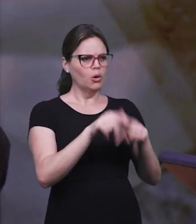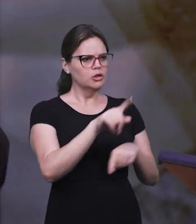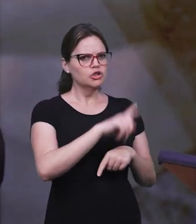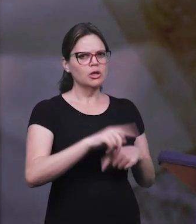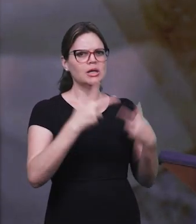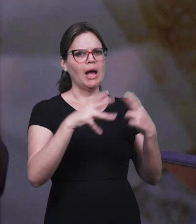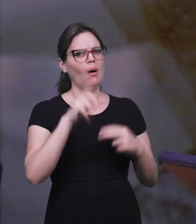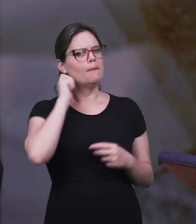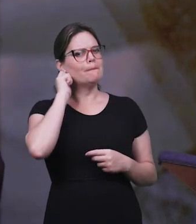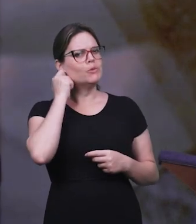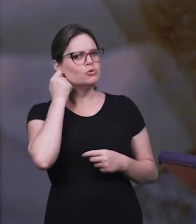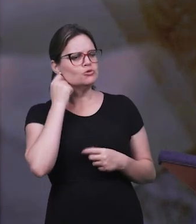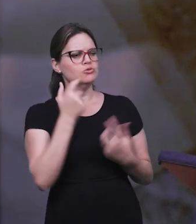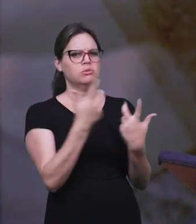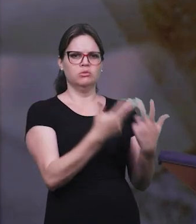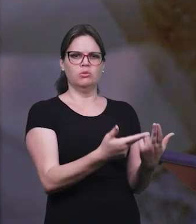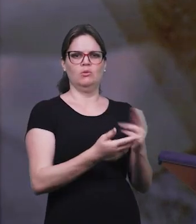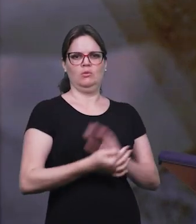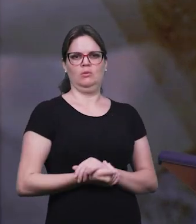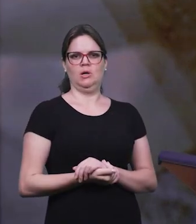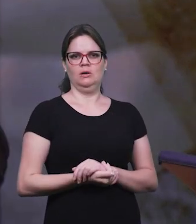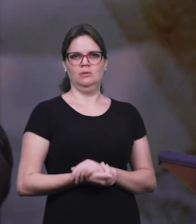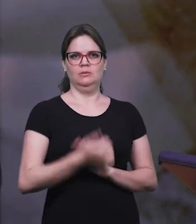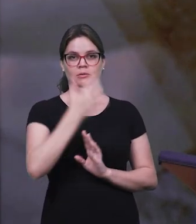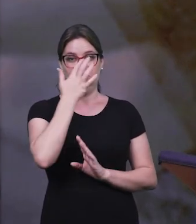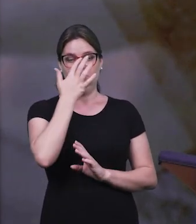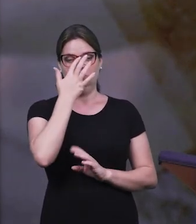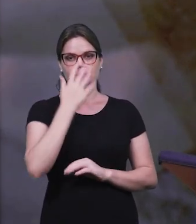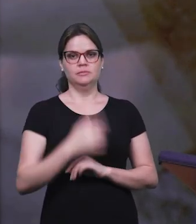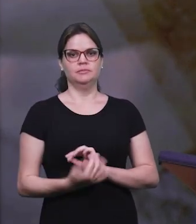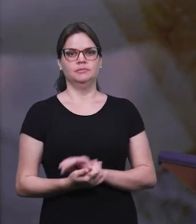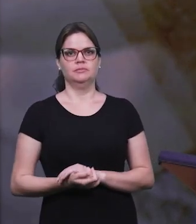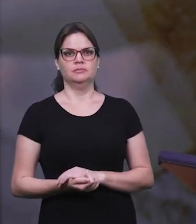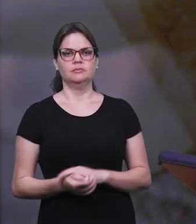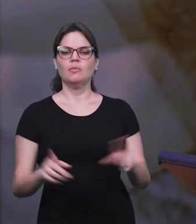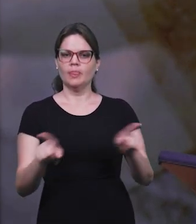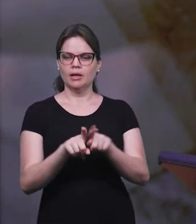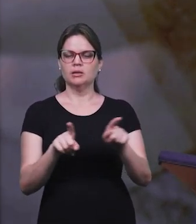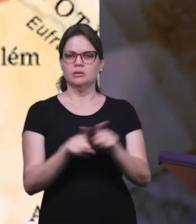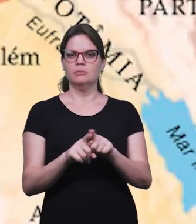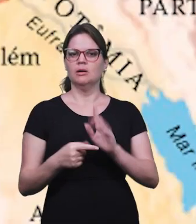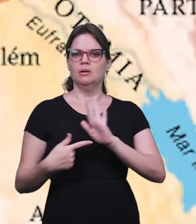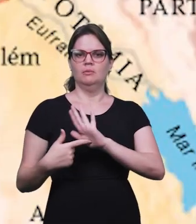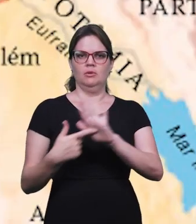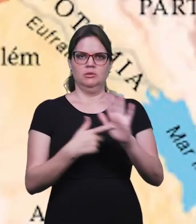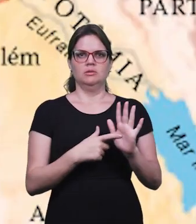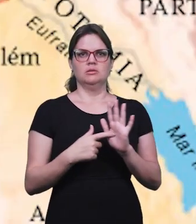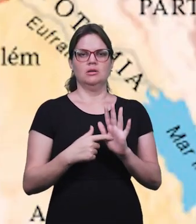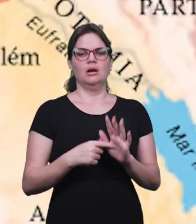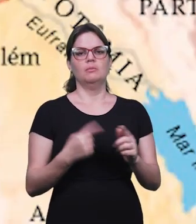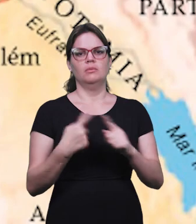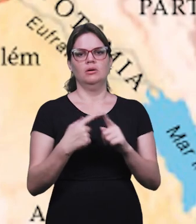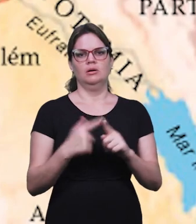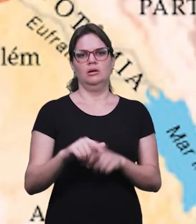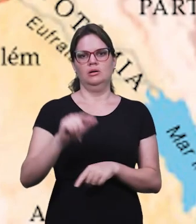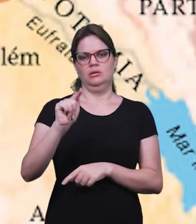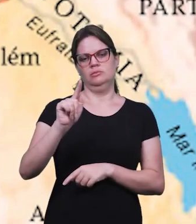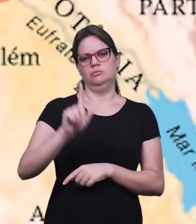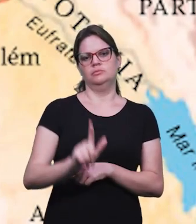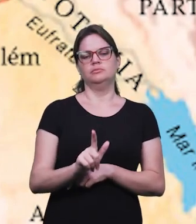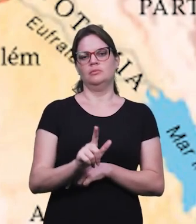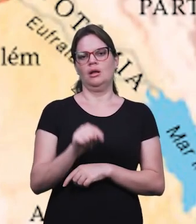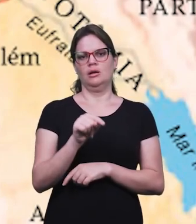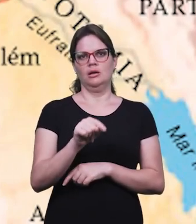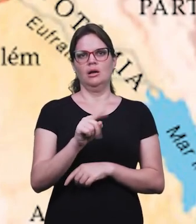nessa carta aos Gálatas, ele repreende, e aqui eu também queria fazer menção aqui da Galácia, né, que os